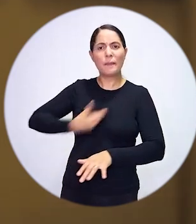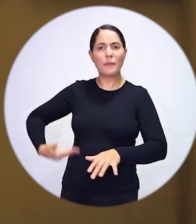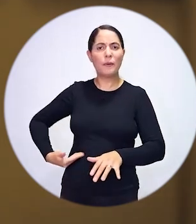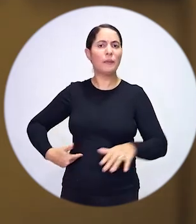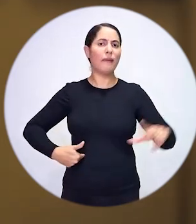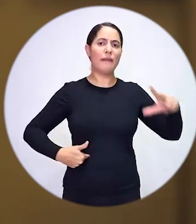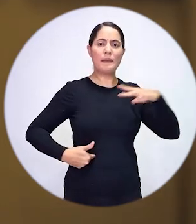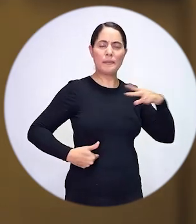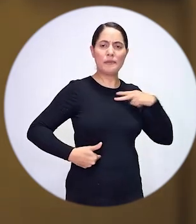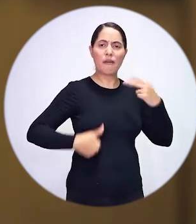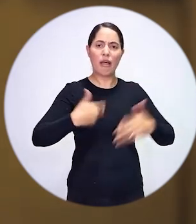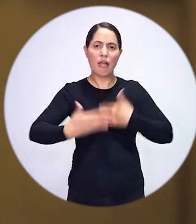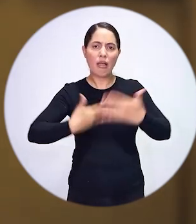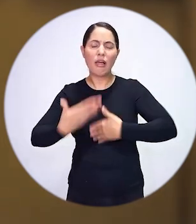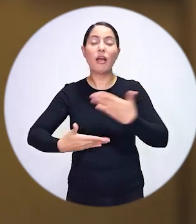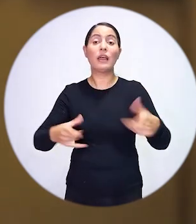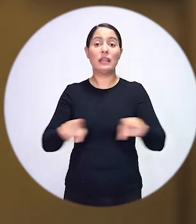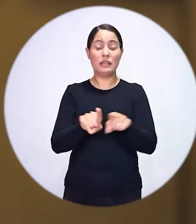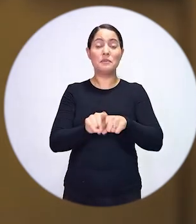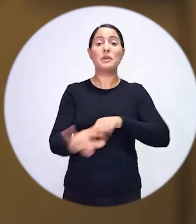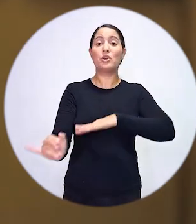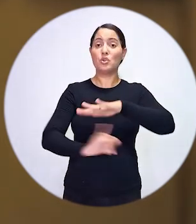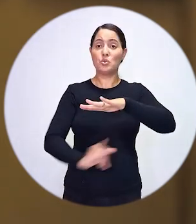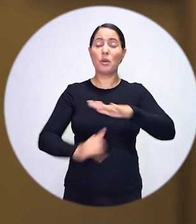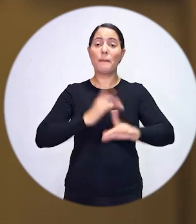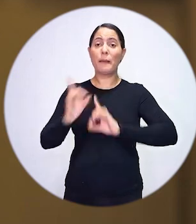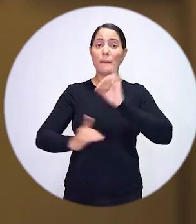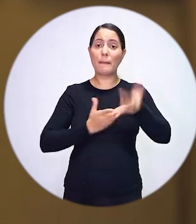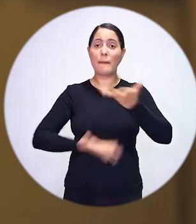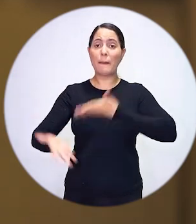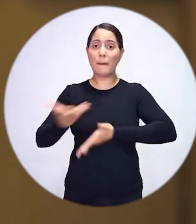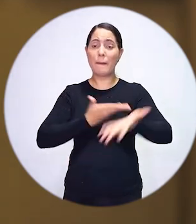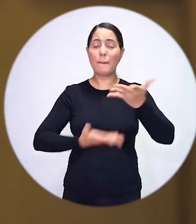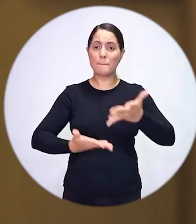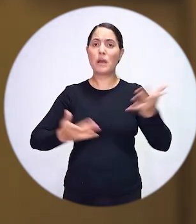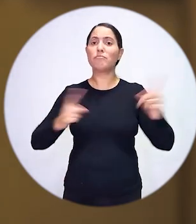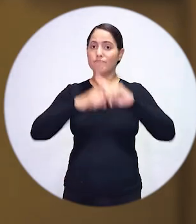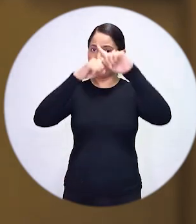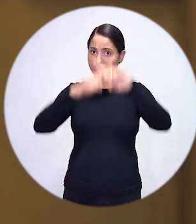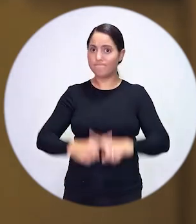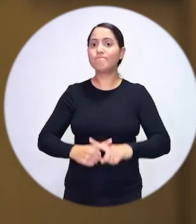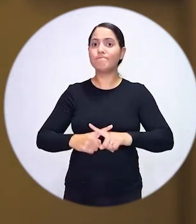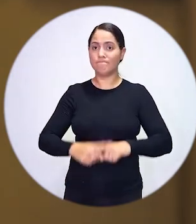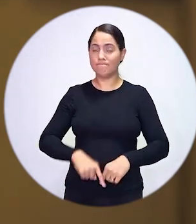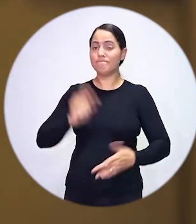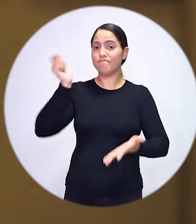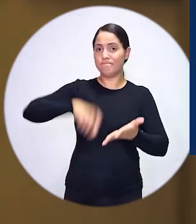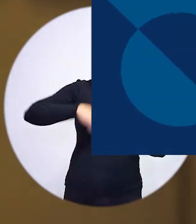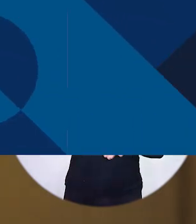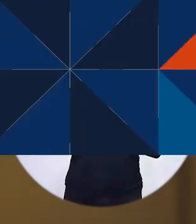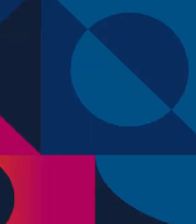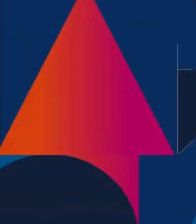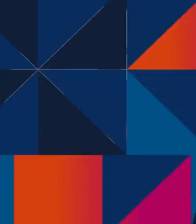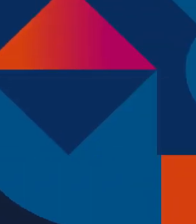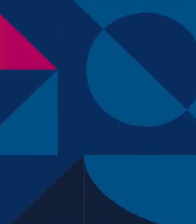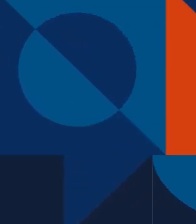setores público e privado e a evolução de institutos como o diálogo competitivo e o credenciamento.